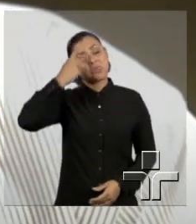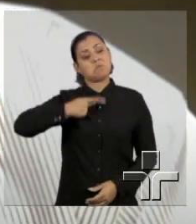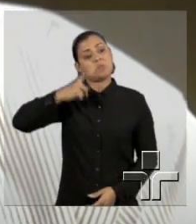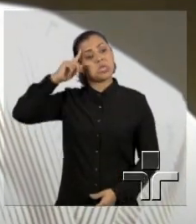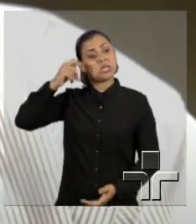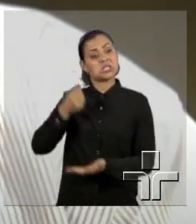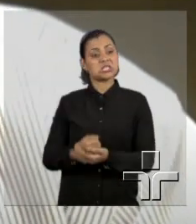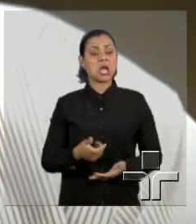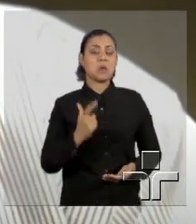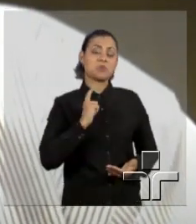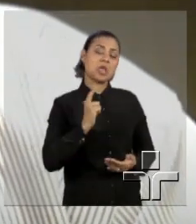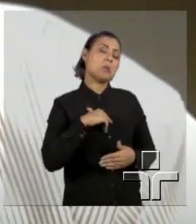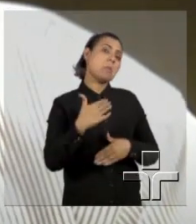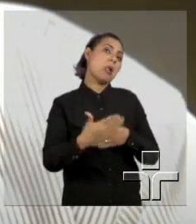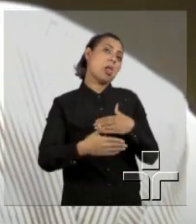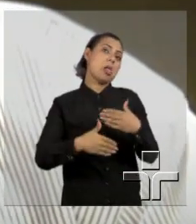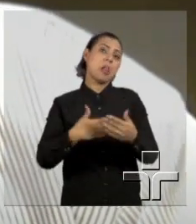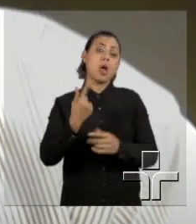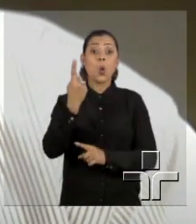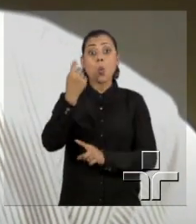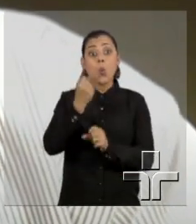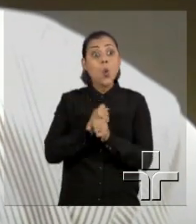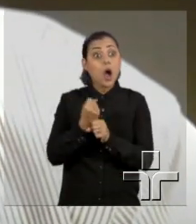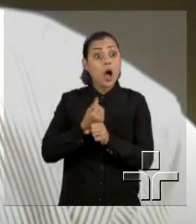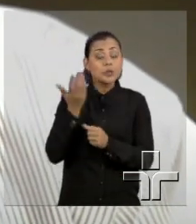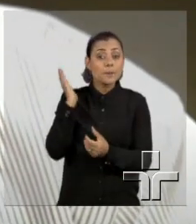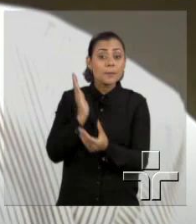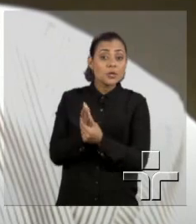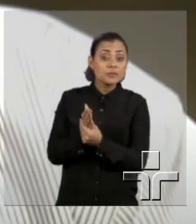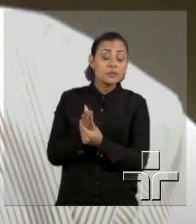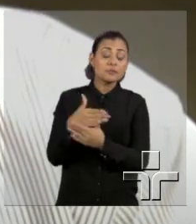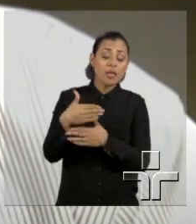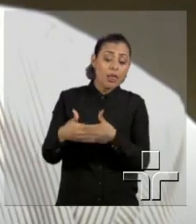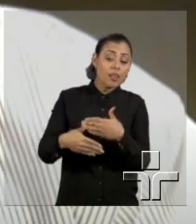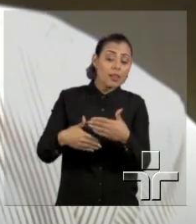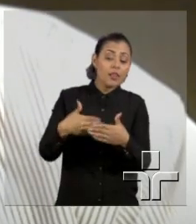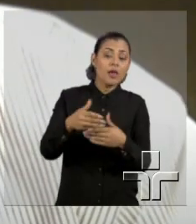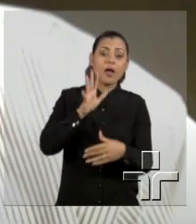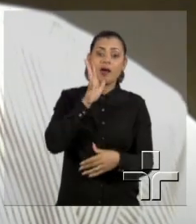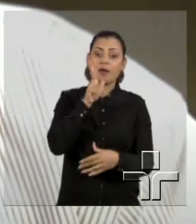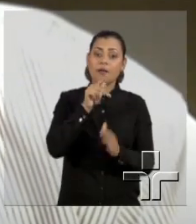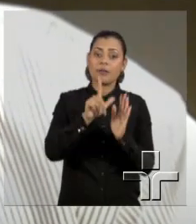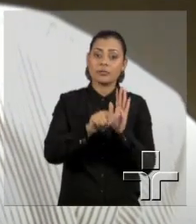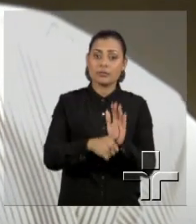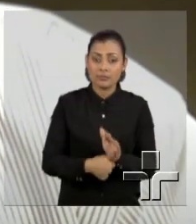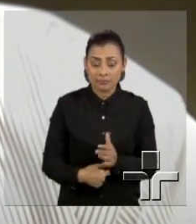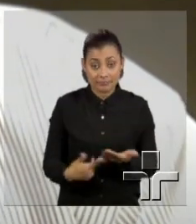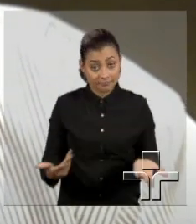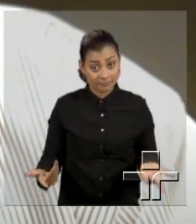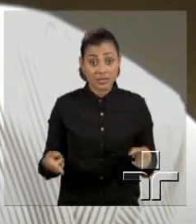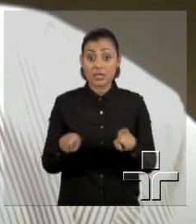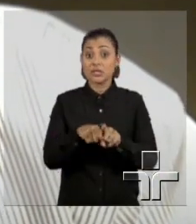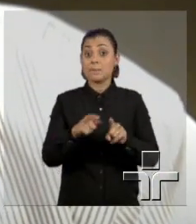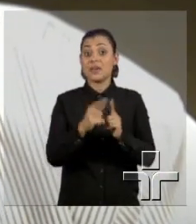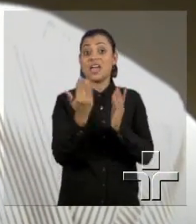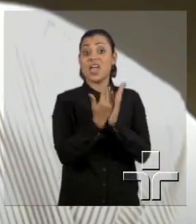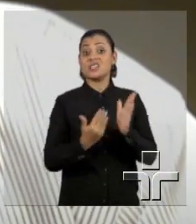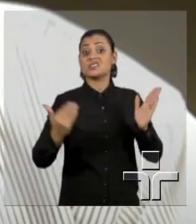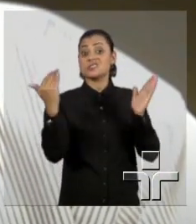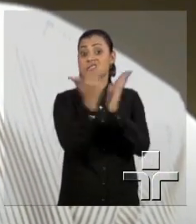pedem vistas e ficam 1 ano com o processo, segurando o julgamento. Outras, um excesso de